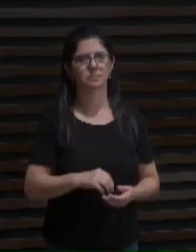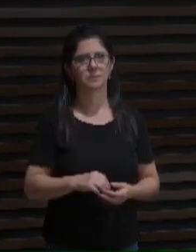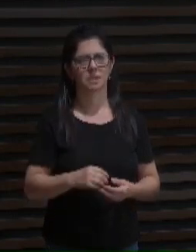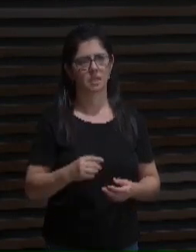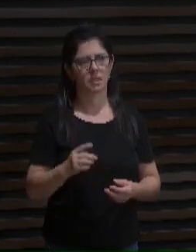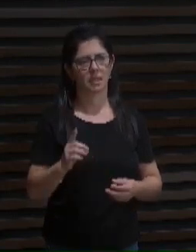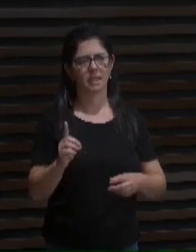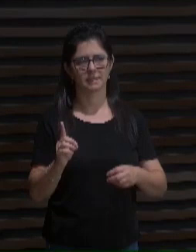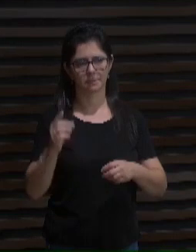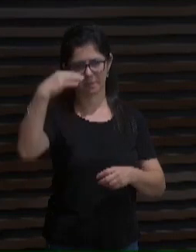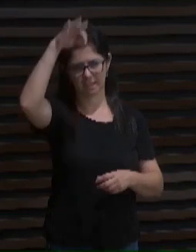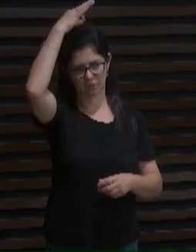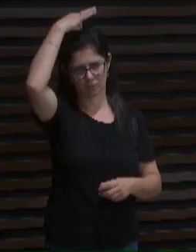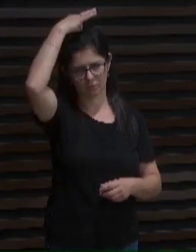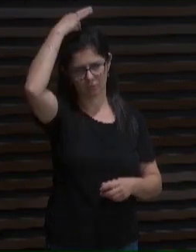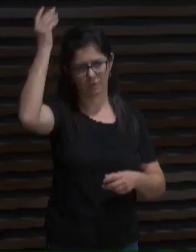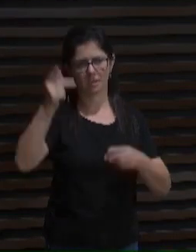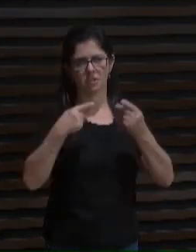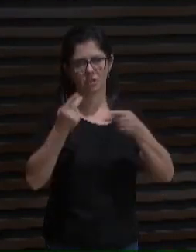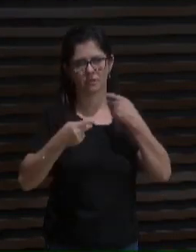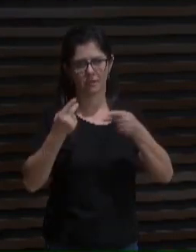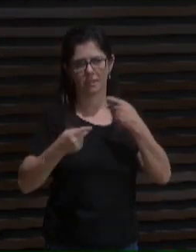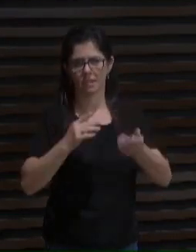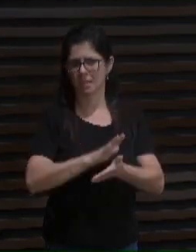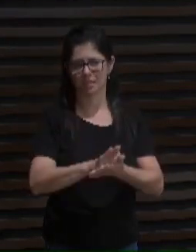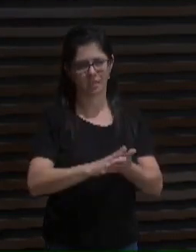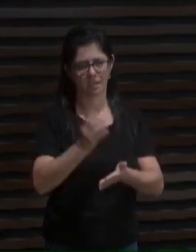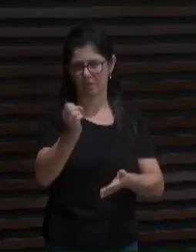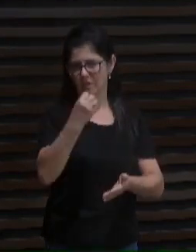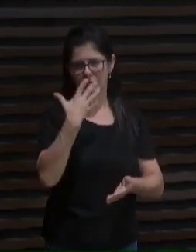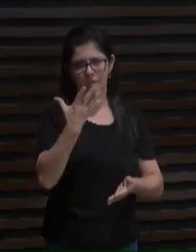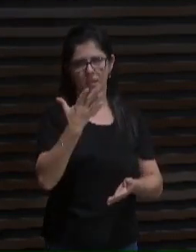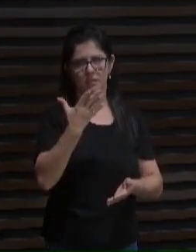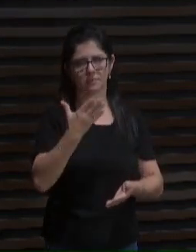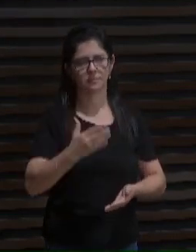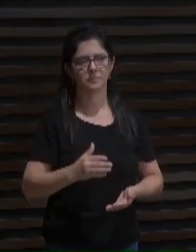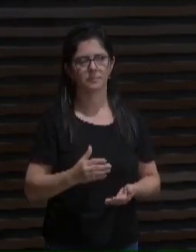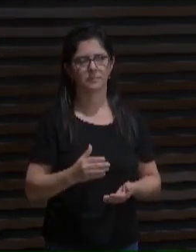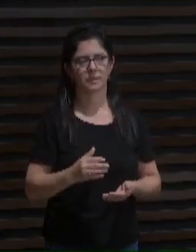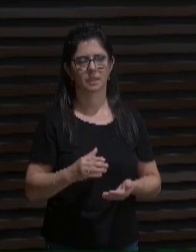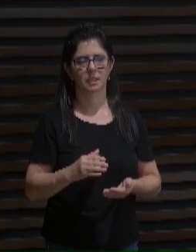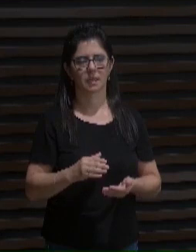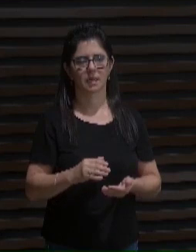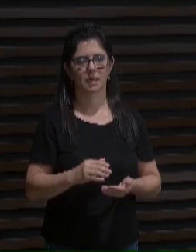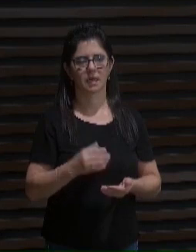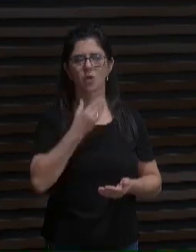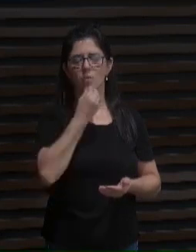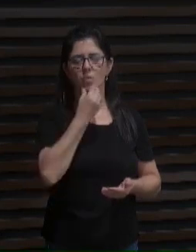falando, nada revela a medida de um homem tão bem quanto a